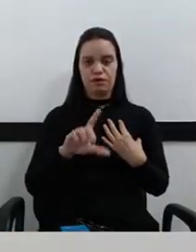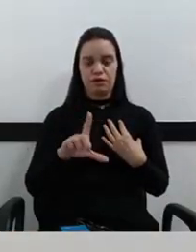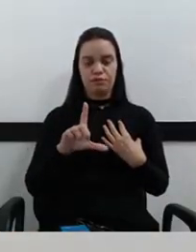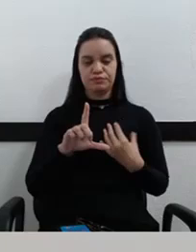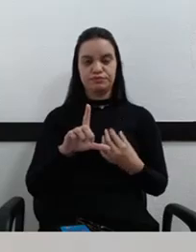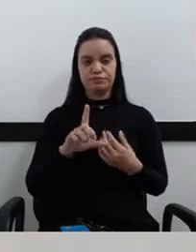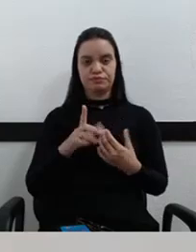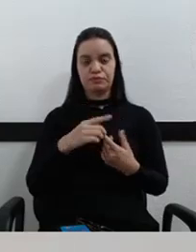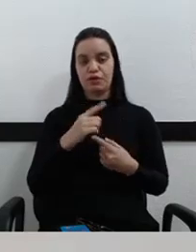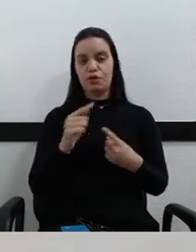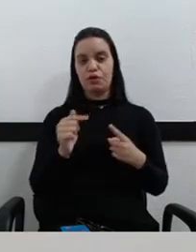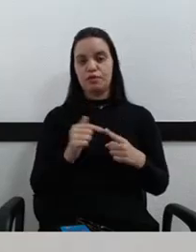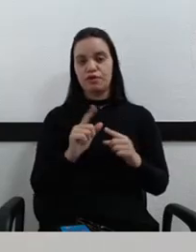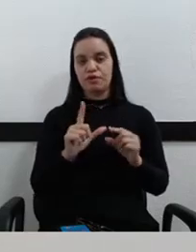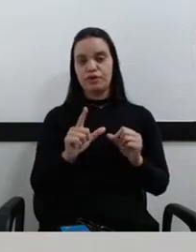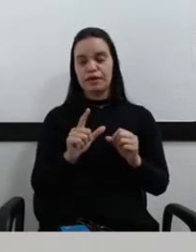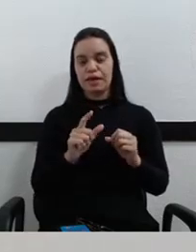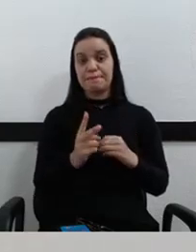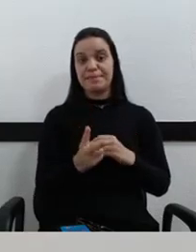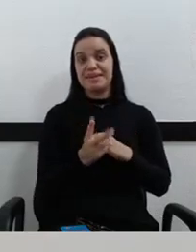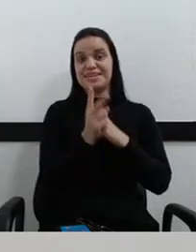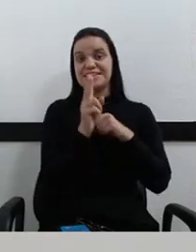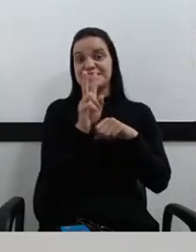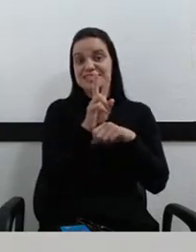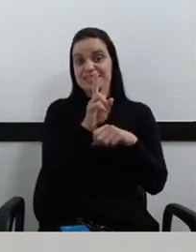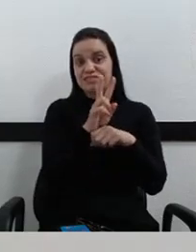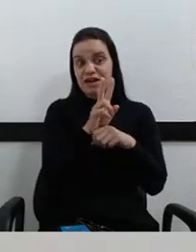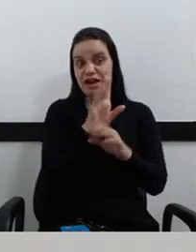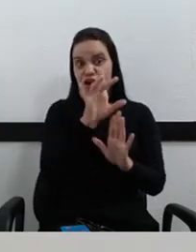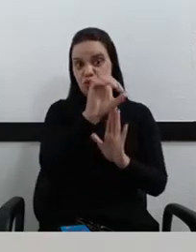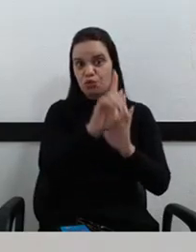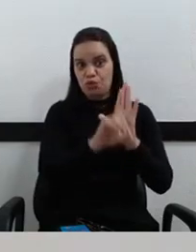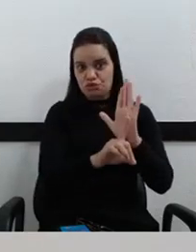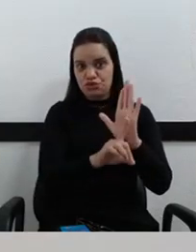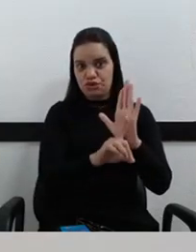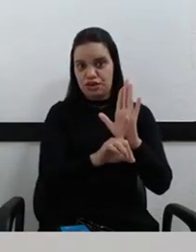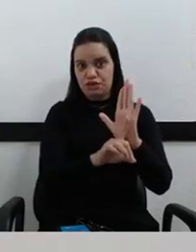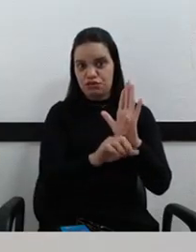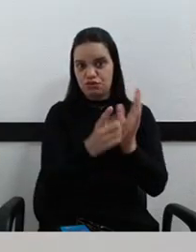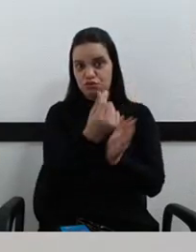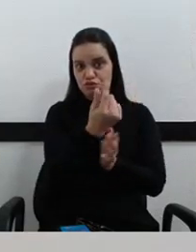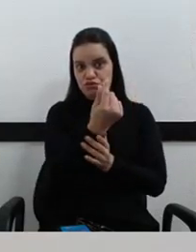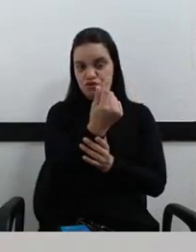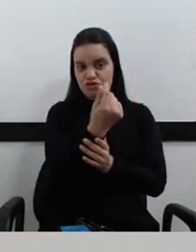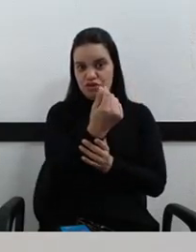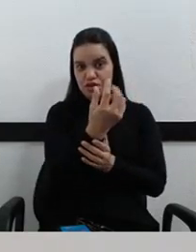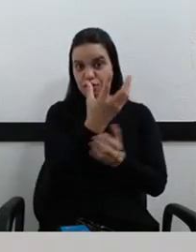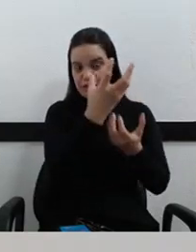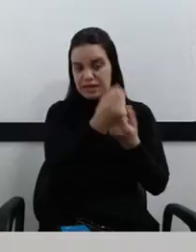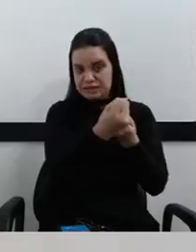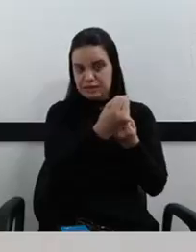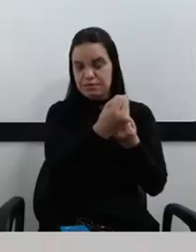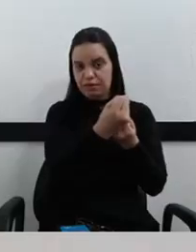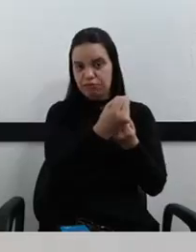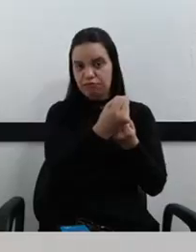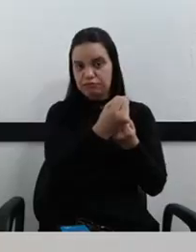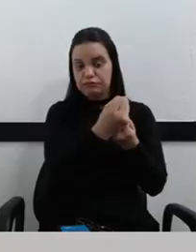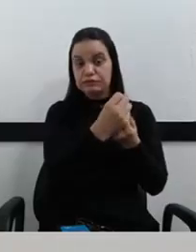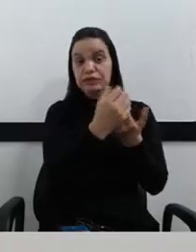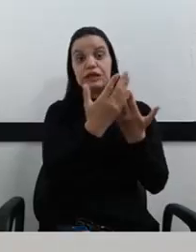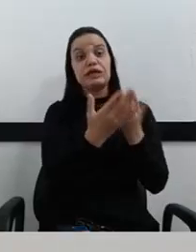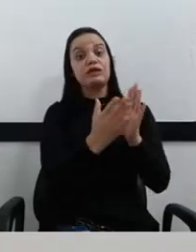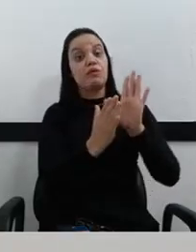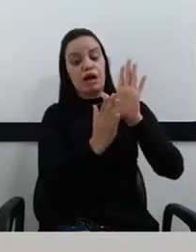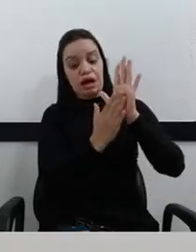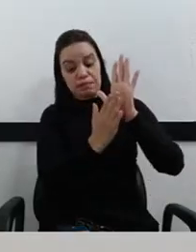ideia, pelo menos que eu entendi de vocês, foi tentar preservar esse direito a receber esses valores. Para isso, a